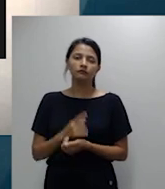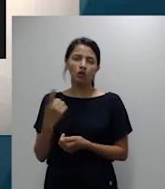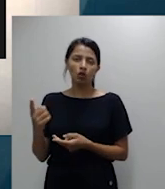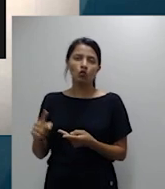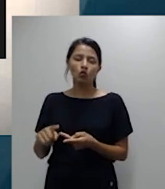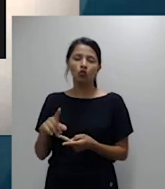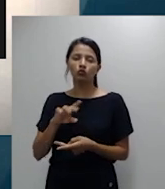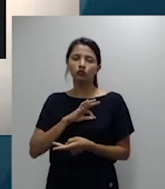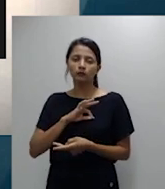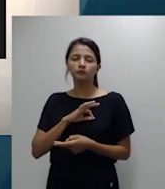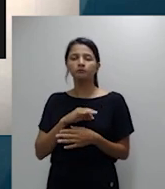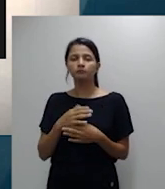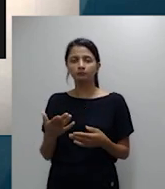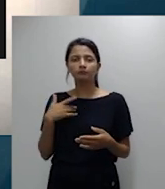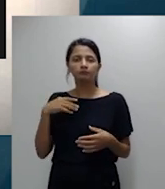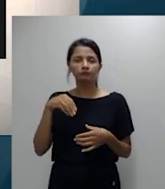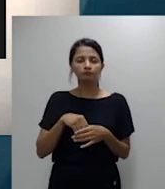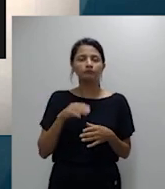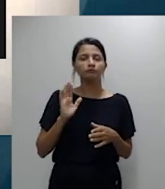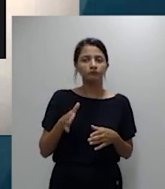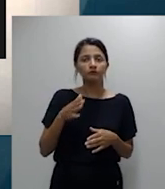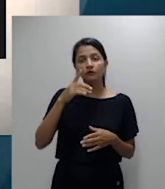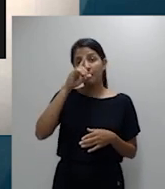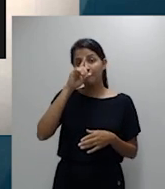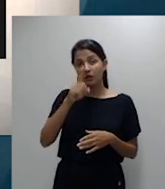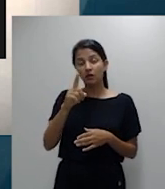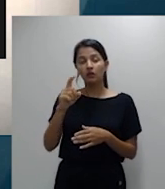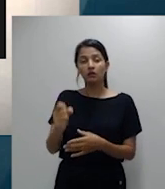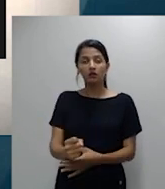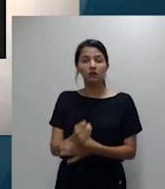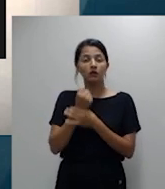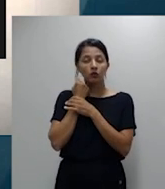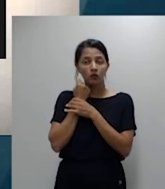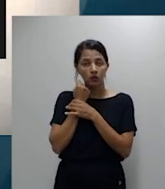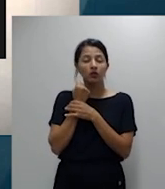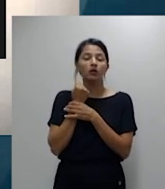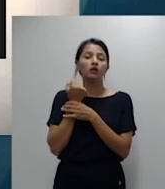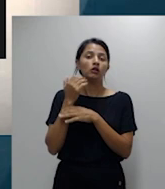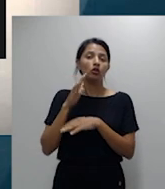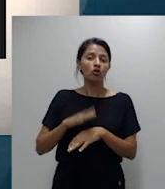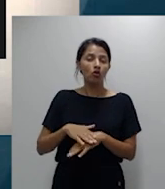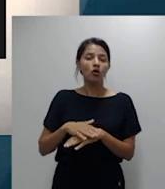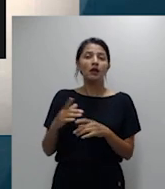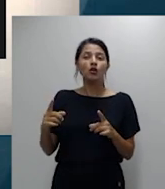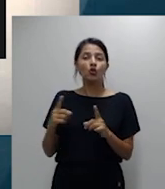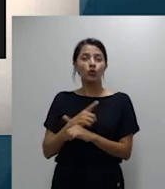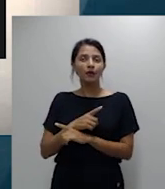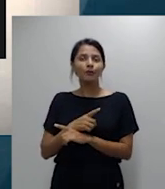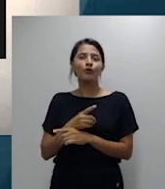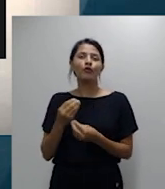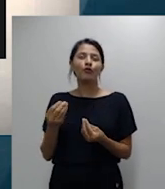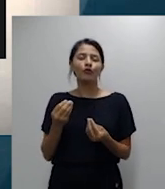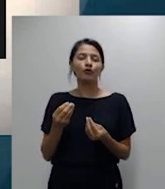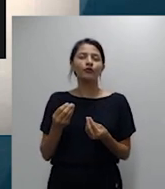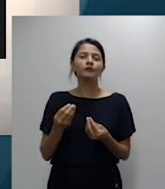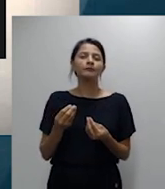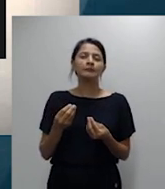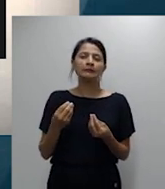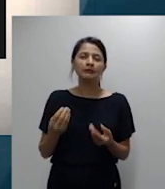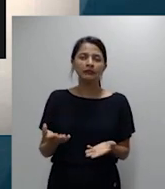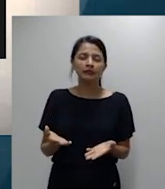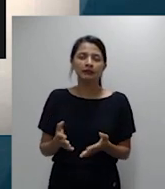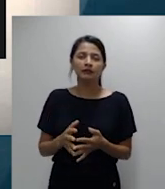cuida-se na origem de mandado de segurança em que à parte ora recorrente contrapõem em impugnar enfim